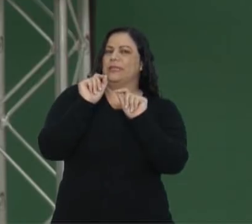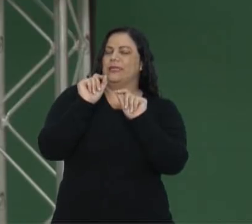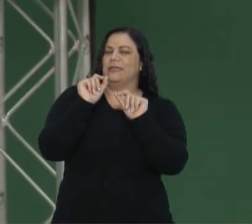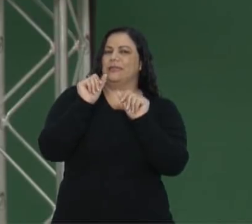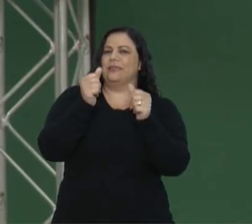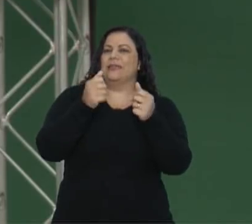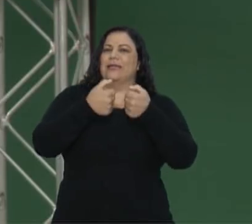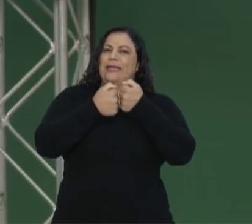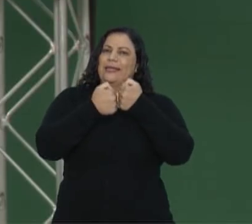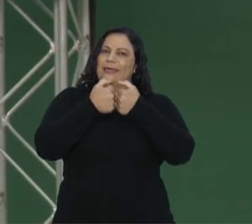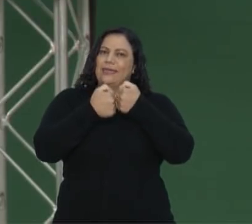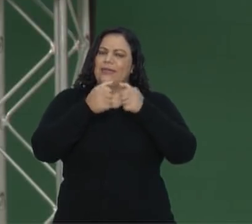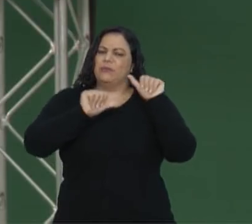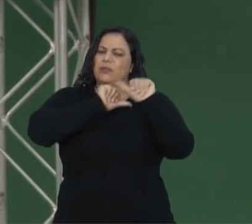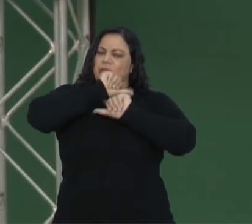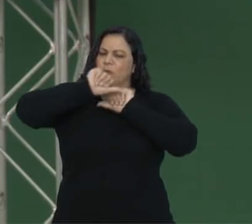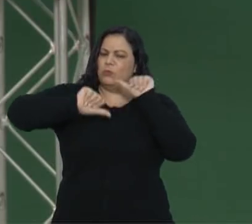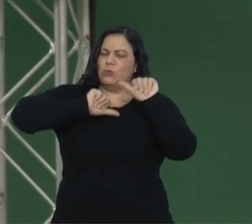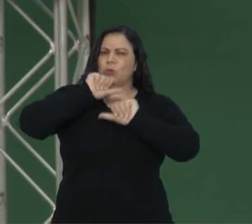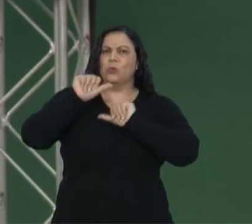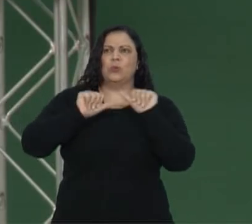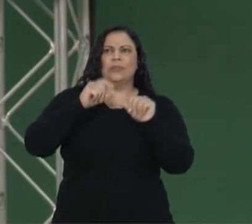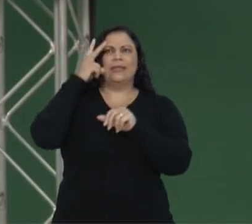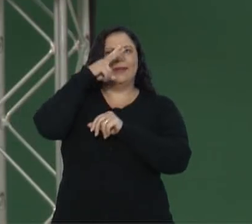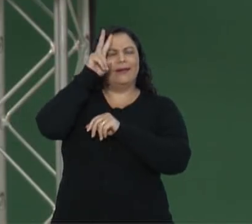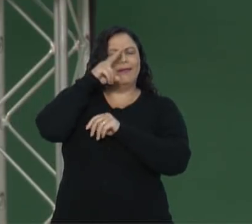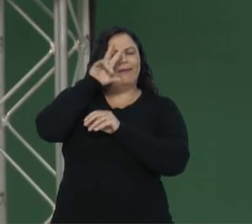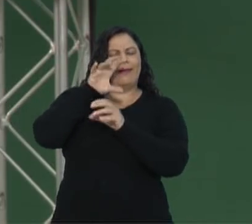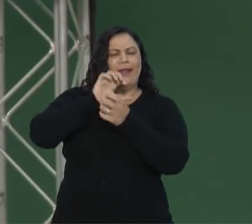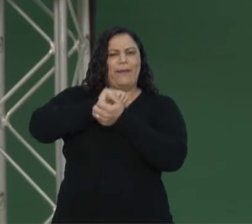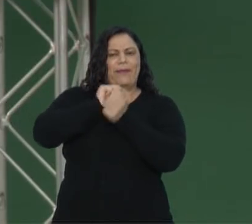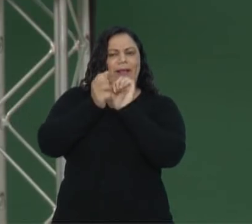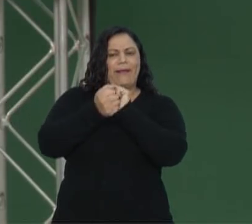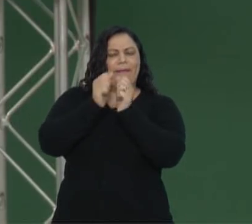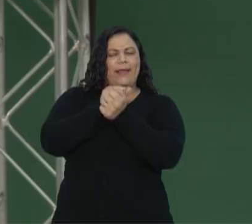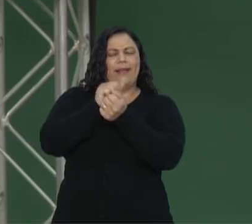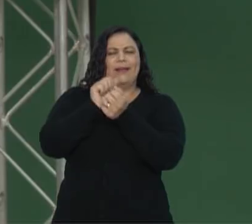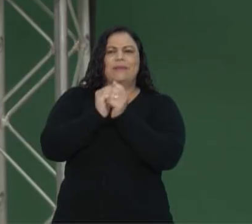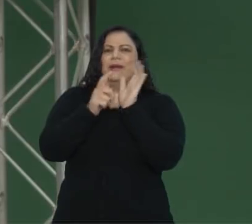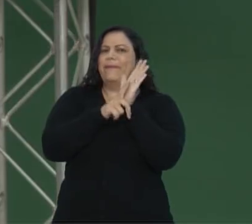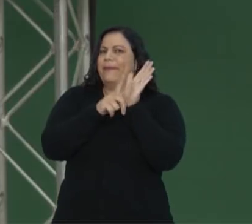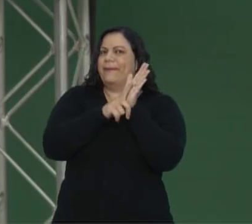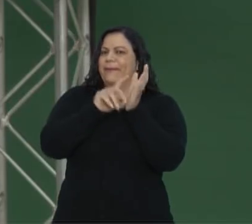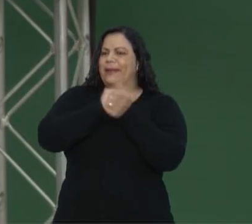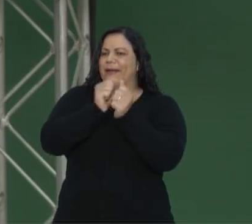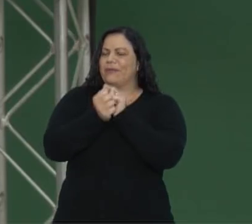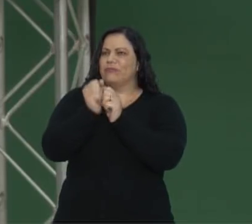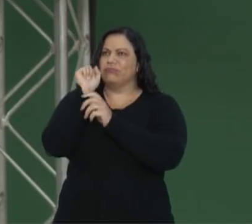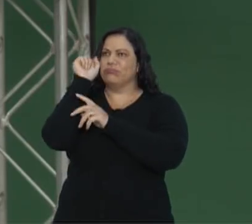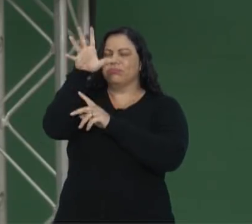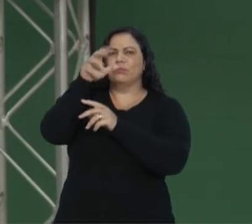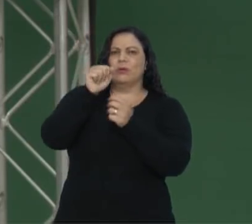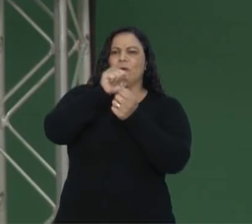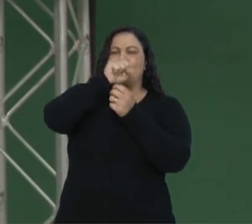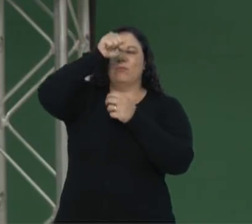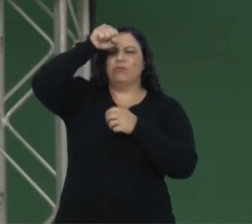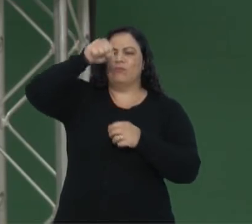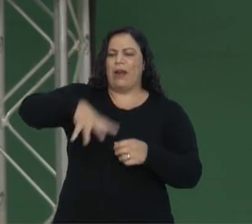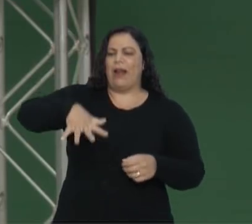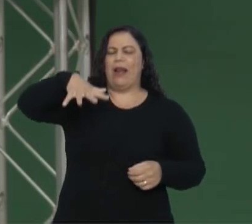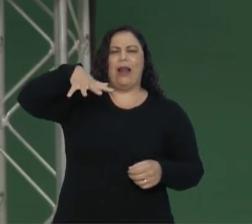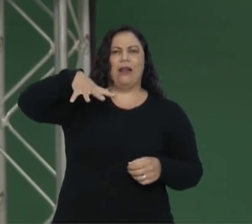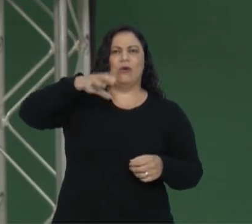lembra? Amassar uma bolinha de papel, quebrar um copo. Então, quando eu mexo no formato de